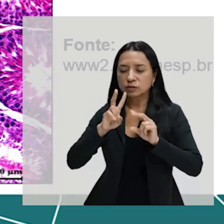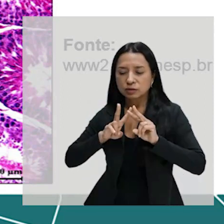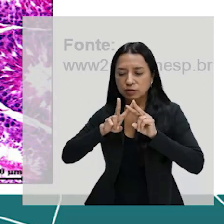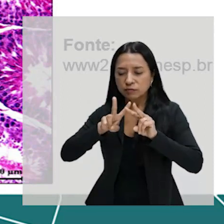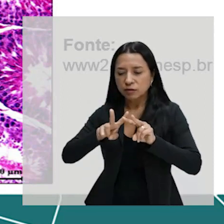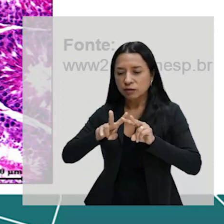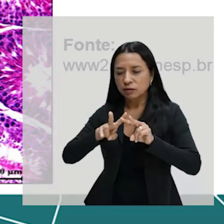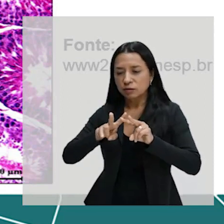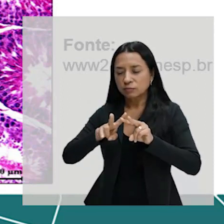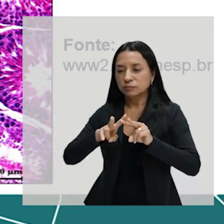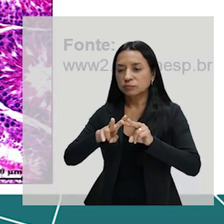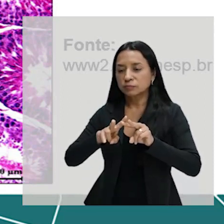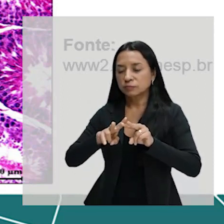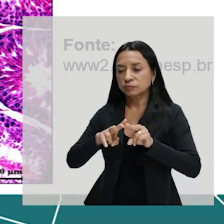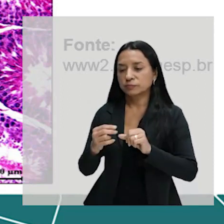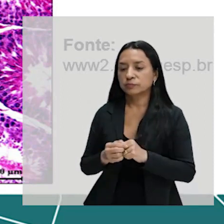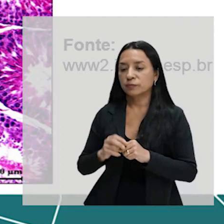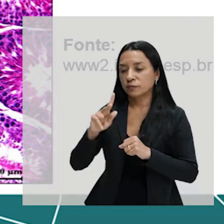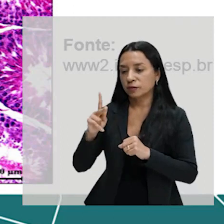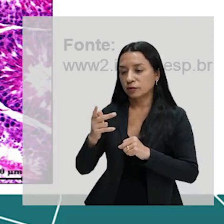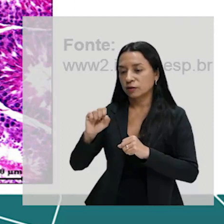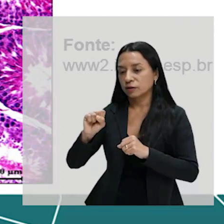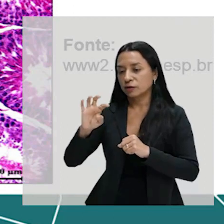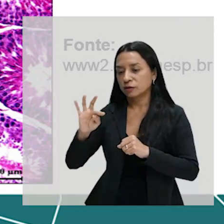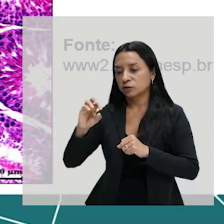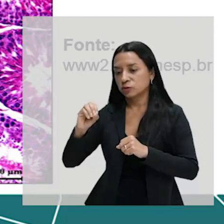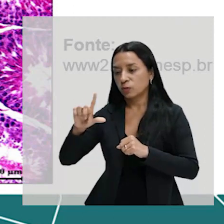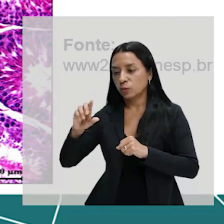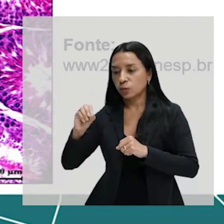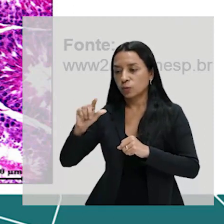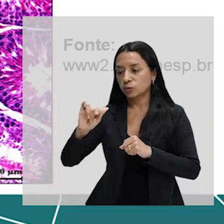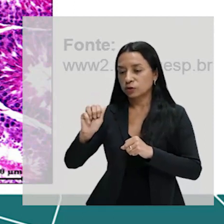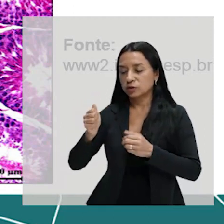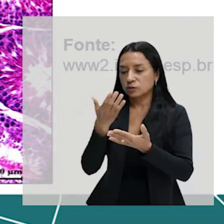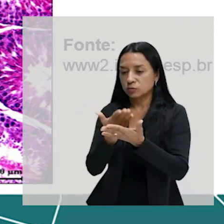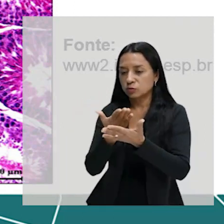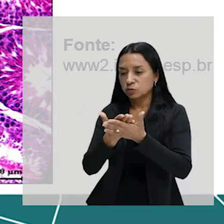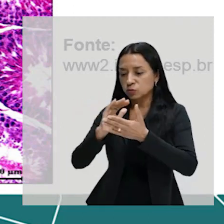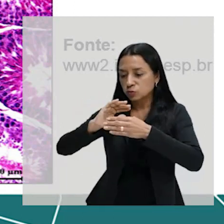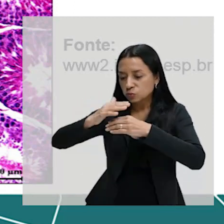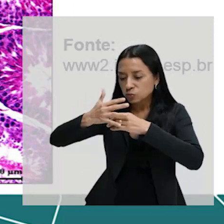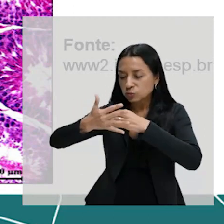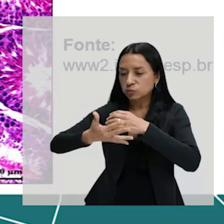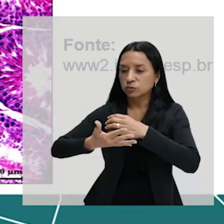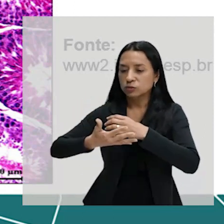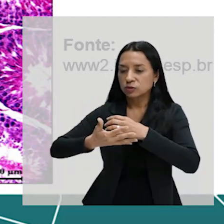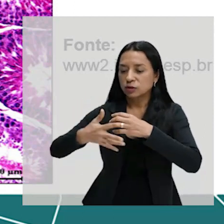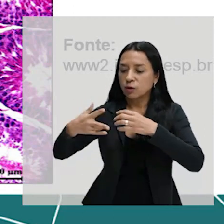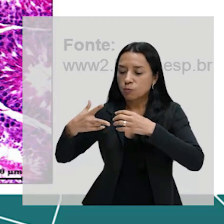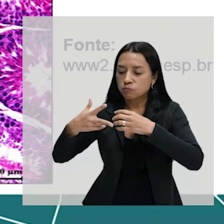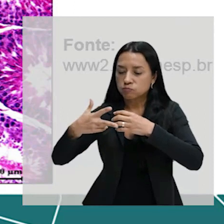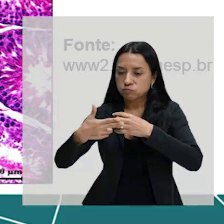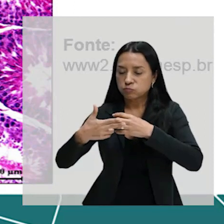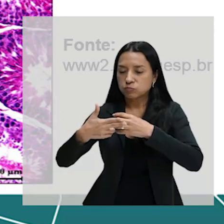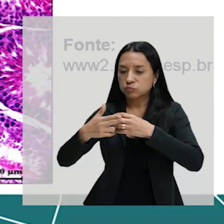o tecido tá vamos lembrar que histologia é o estudo dos tecidos então quando eu tenho um corte histológico eu